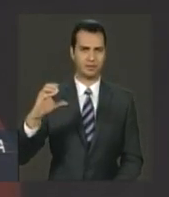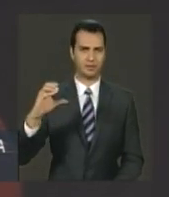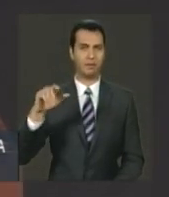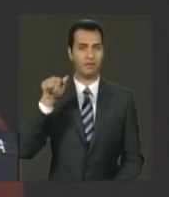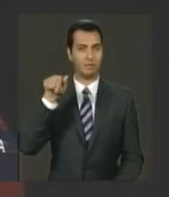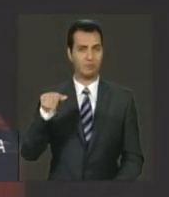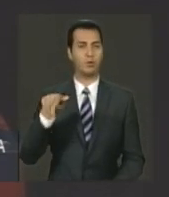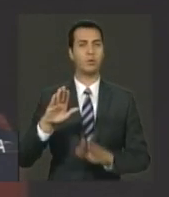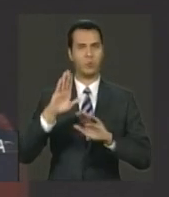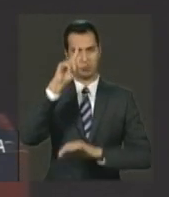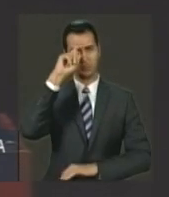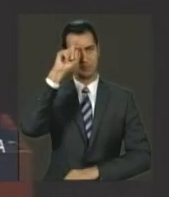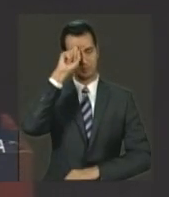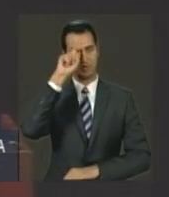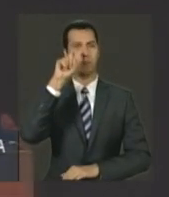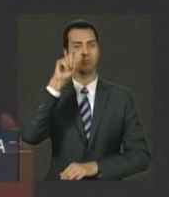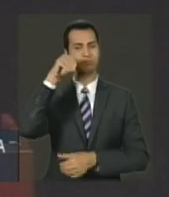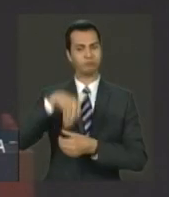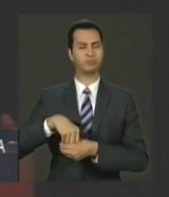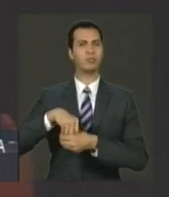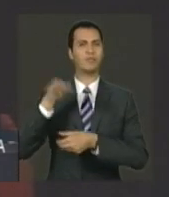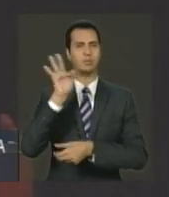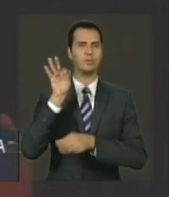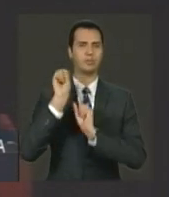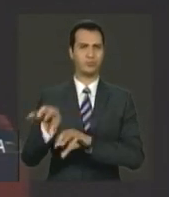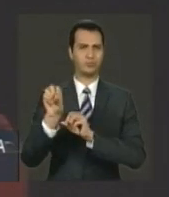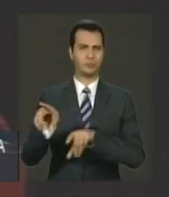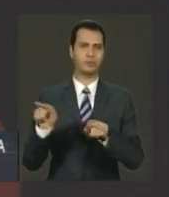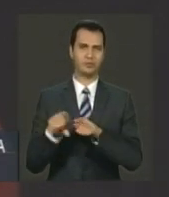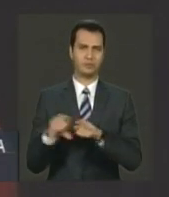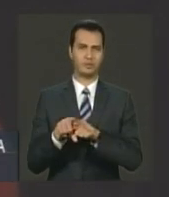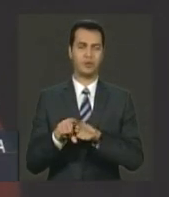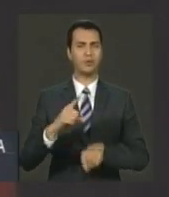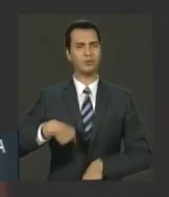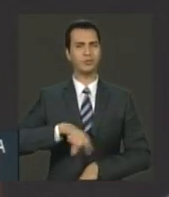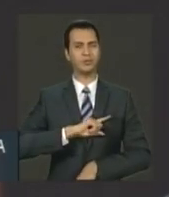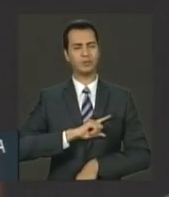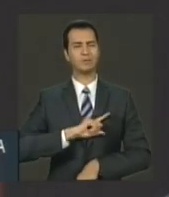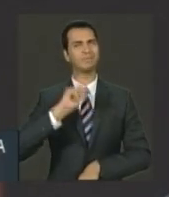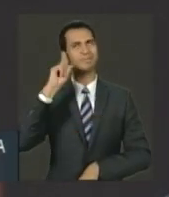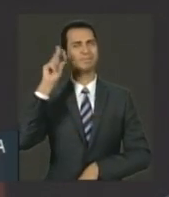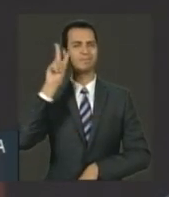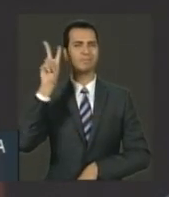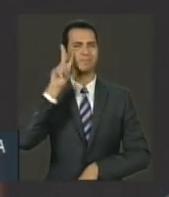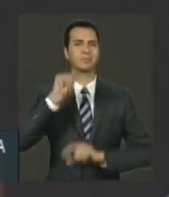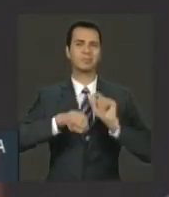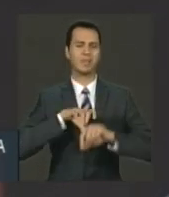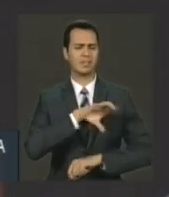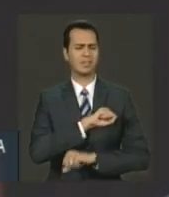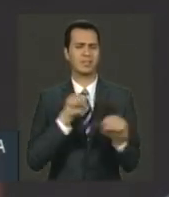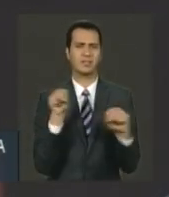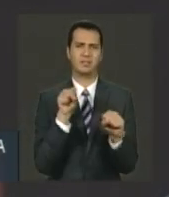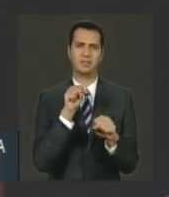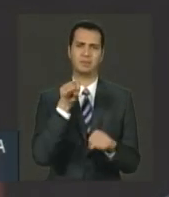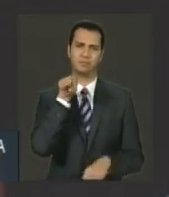escola. Nos remete a todos a um amor incontido a essa instituição.